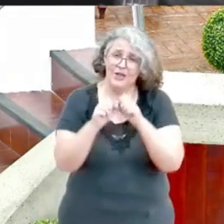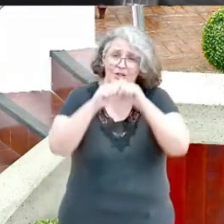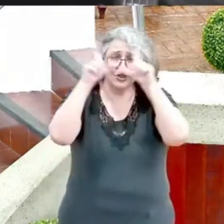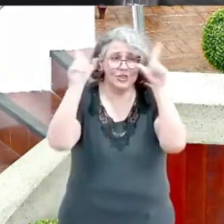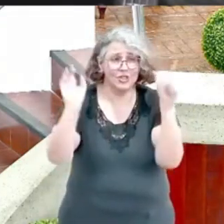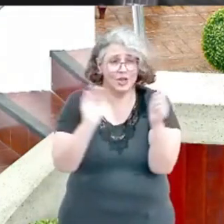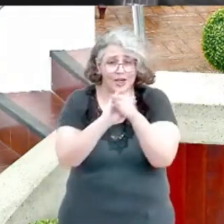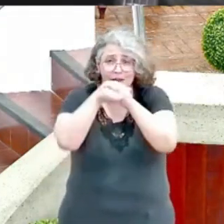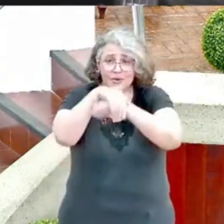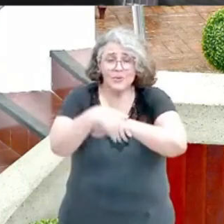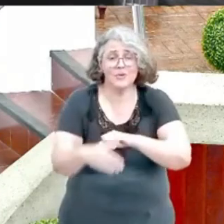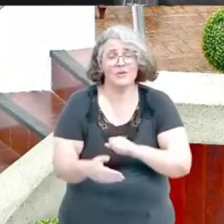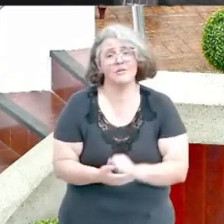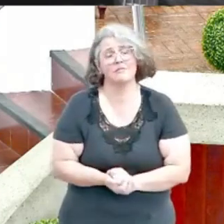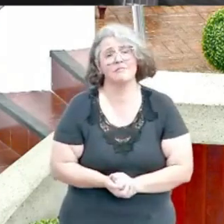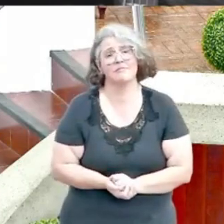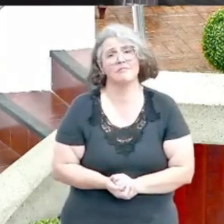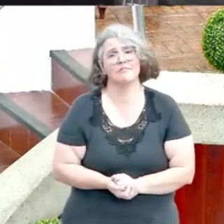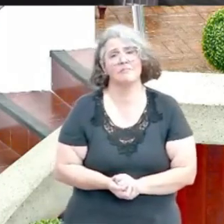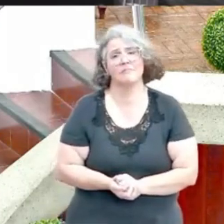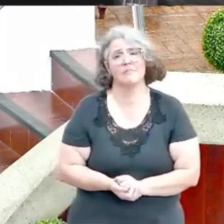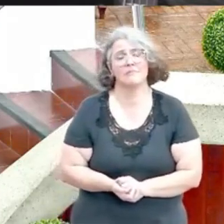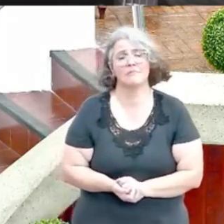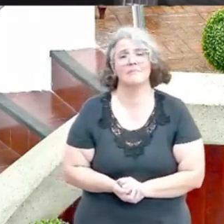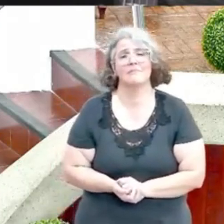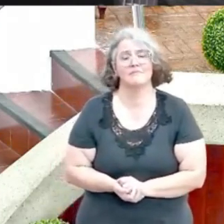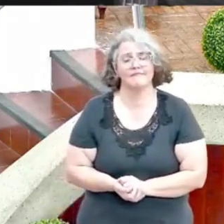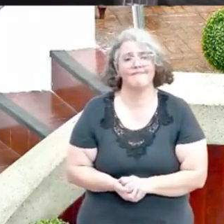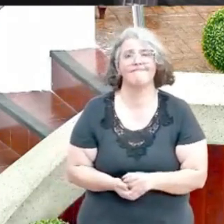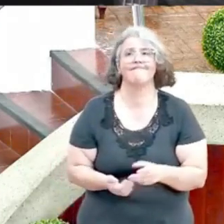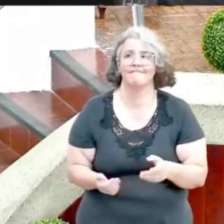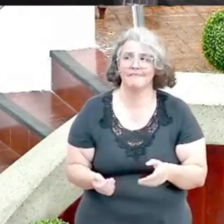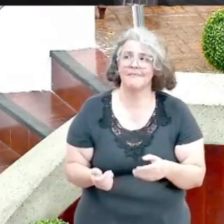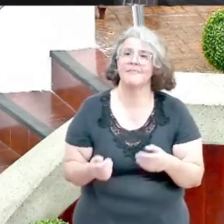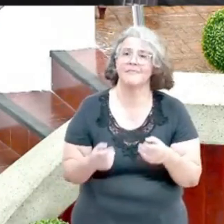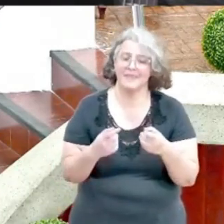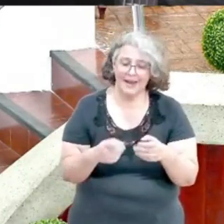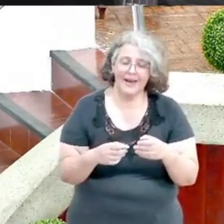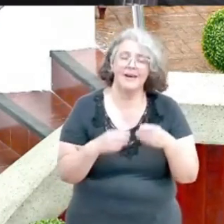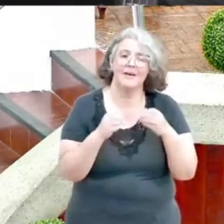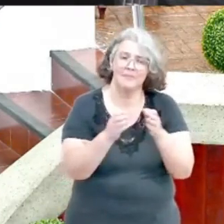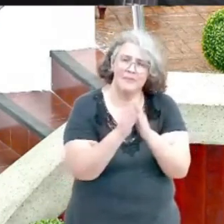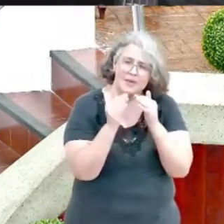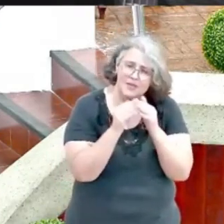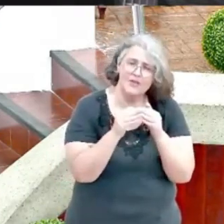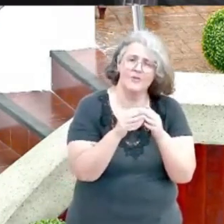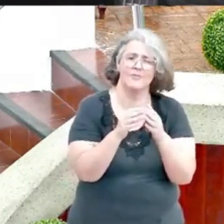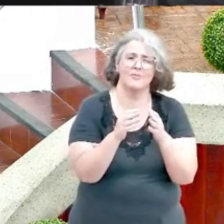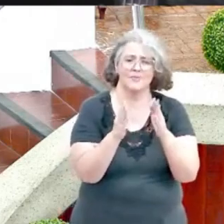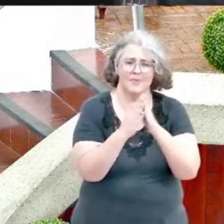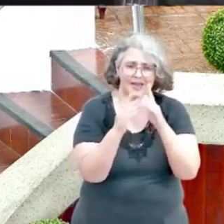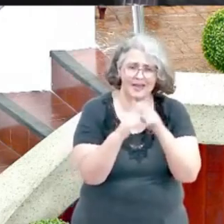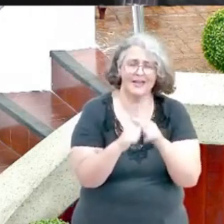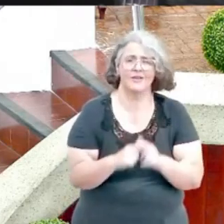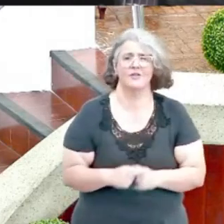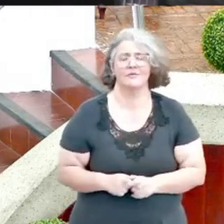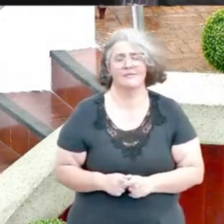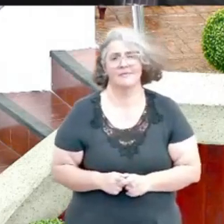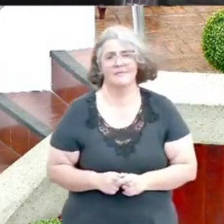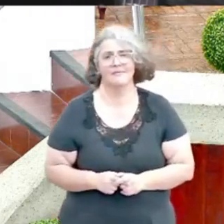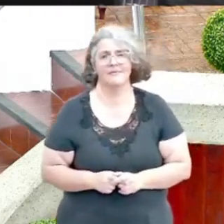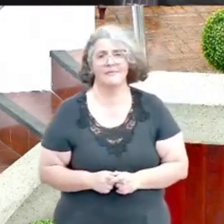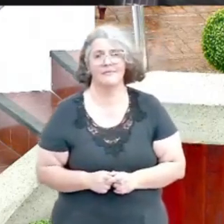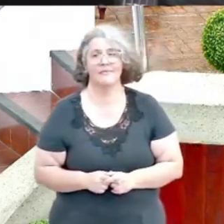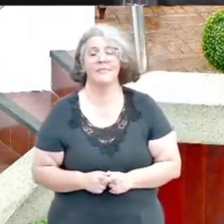dia, para ver aquela igreja pessoalmente. Paulo realmente mostra